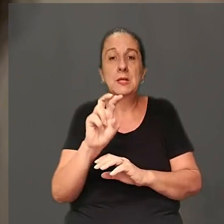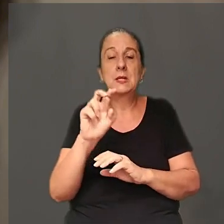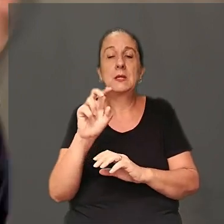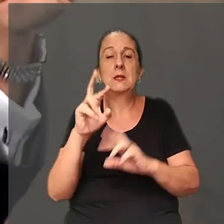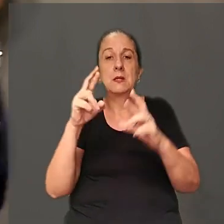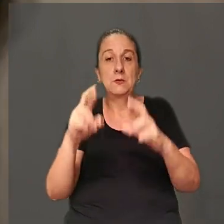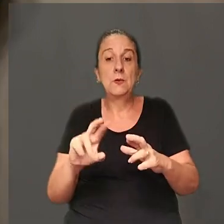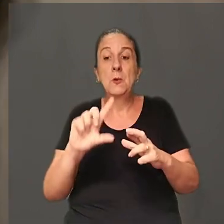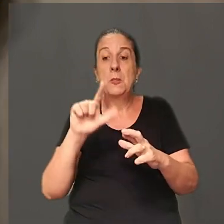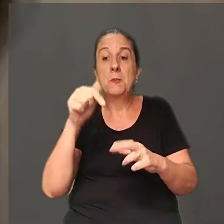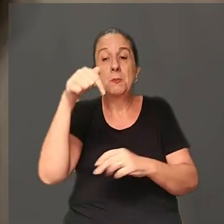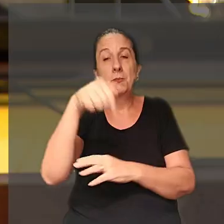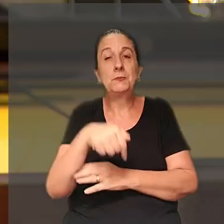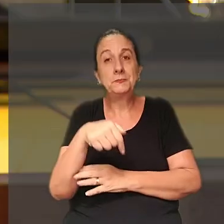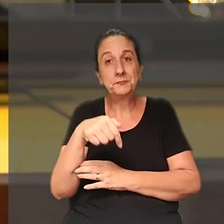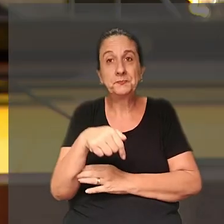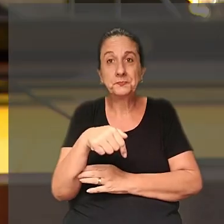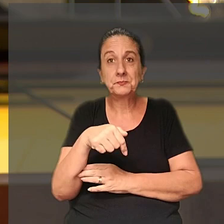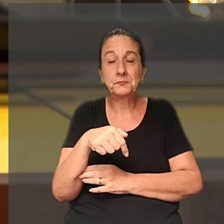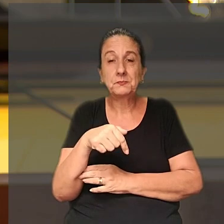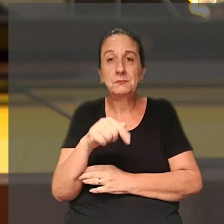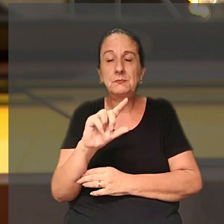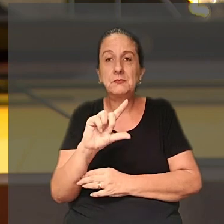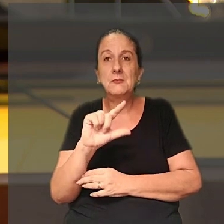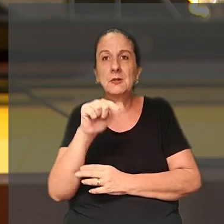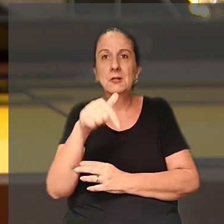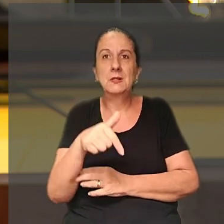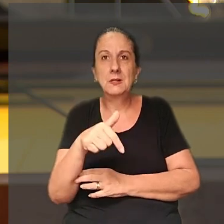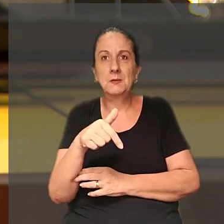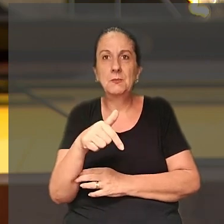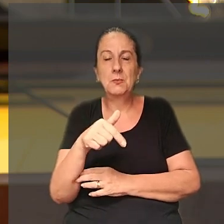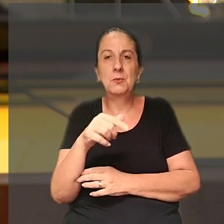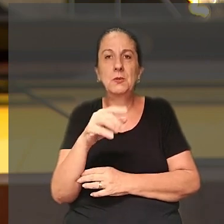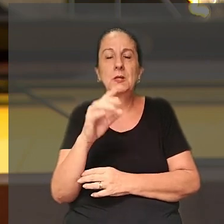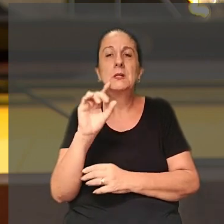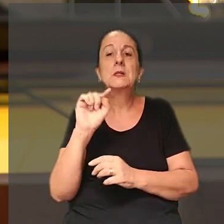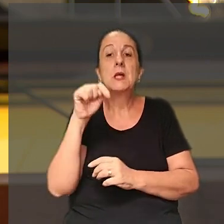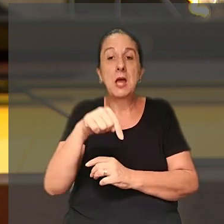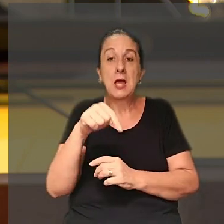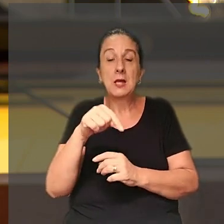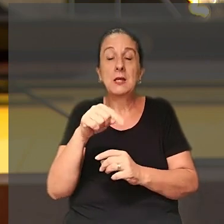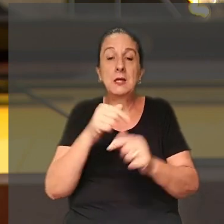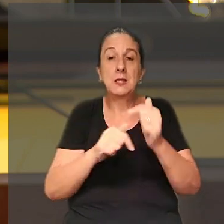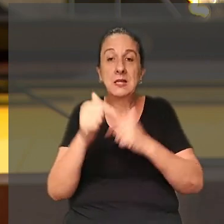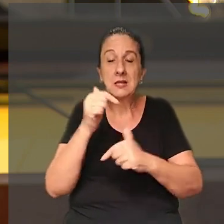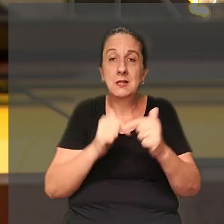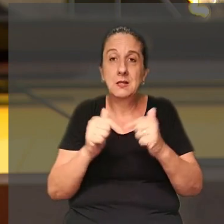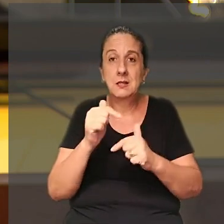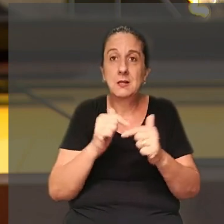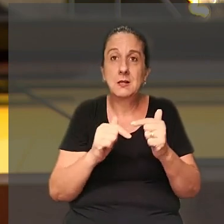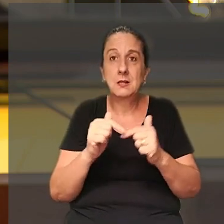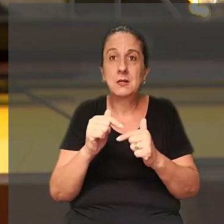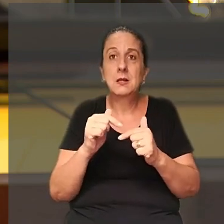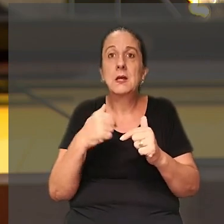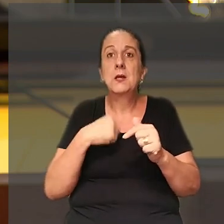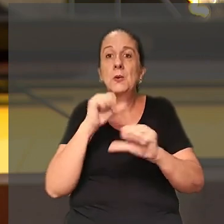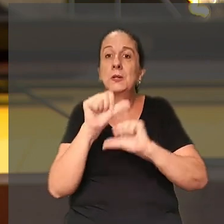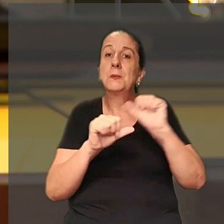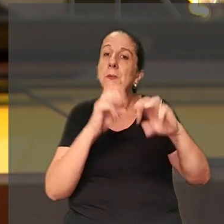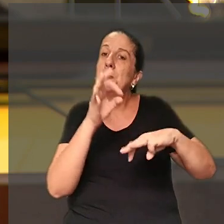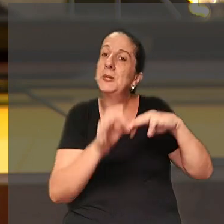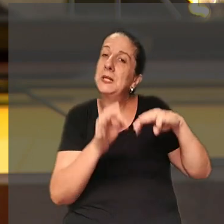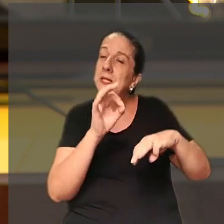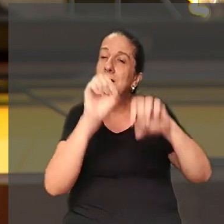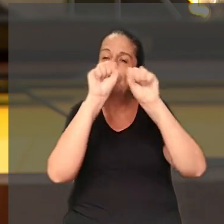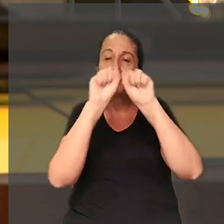da 15ª Região, depois aqui. Quer dizer, depois oficiando aqui no tribunal, depois, em 2000,